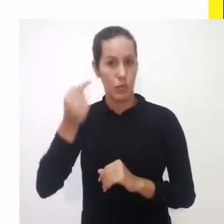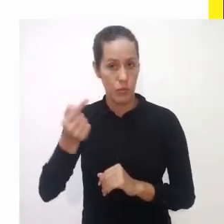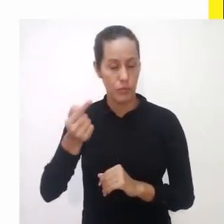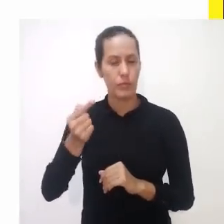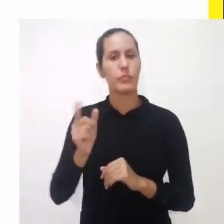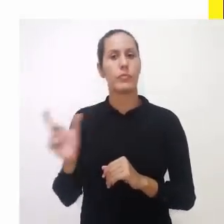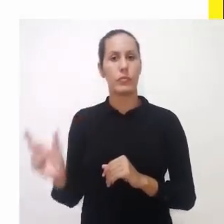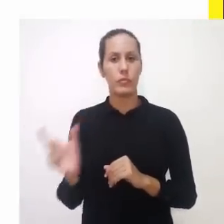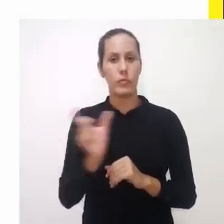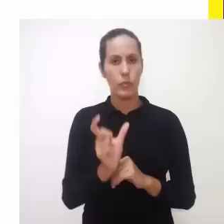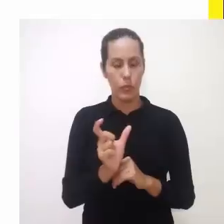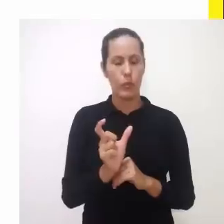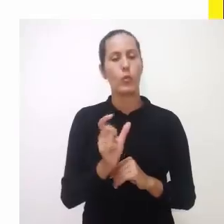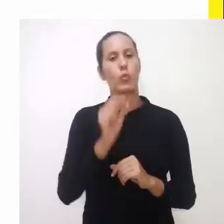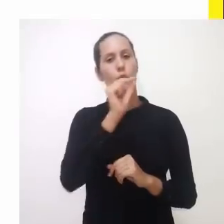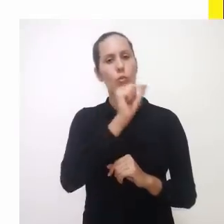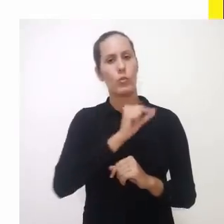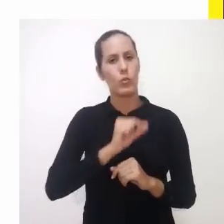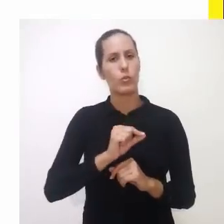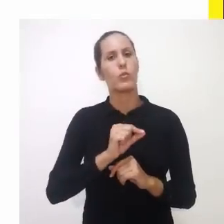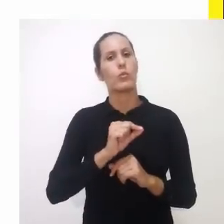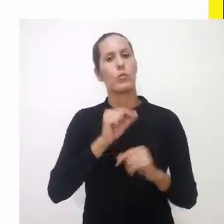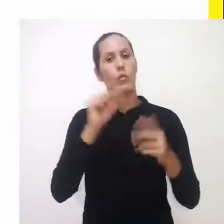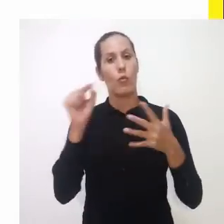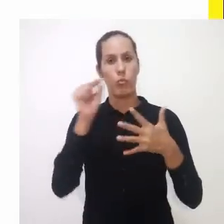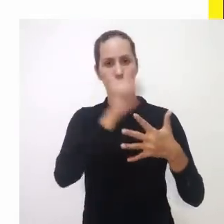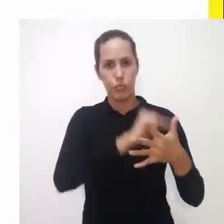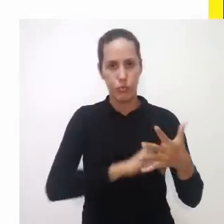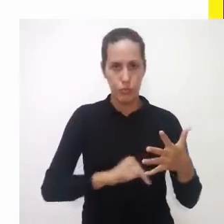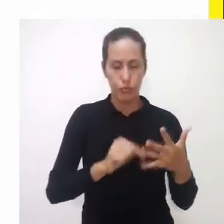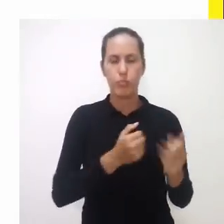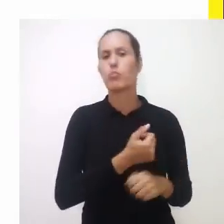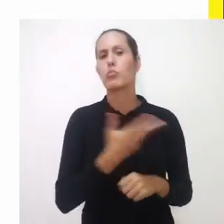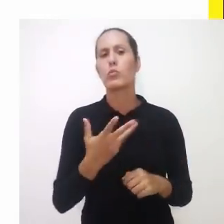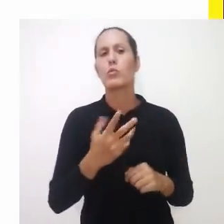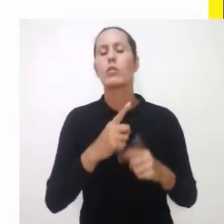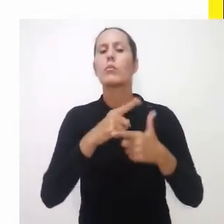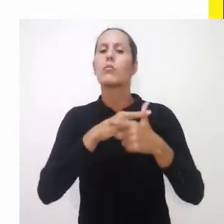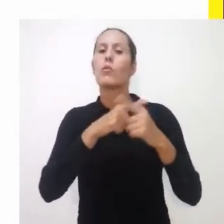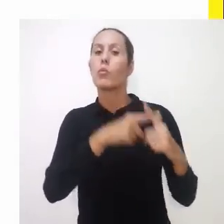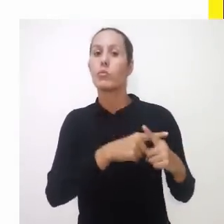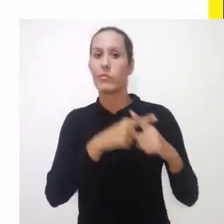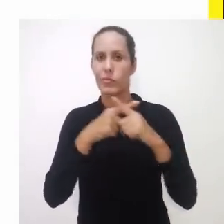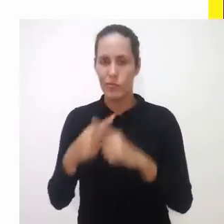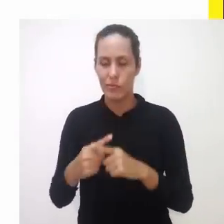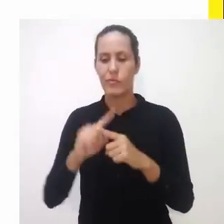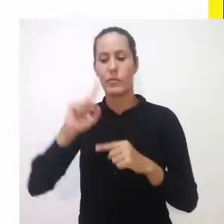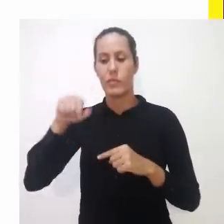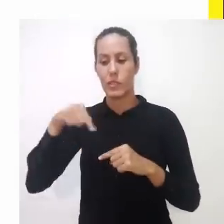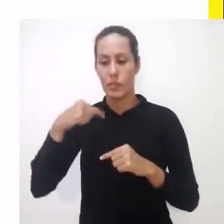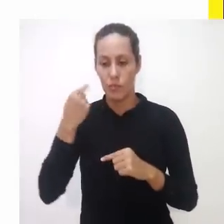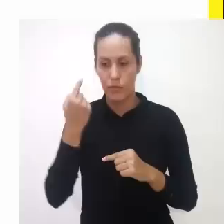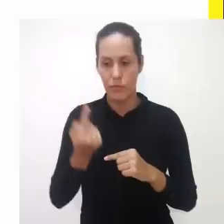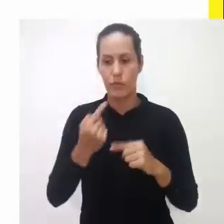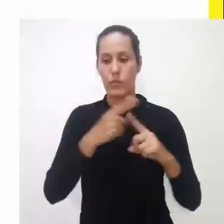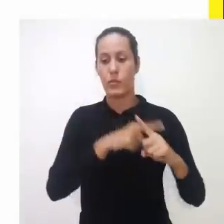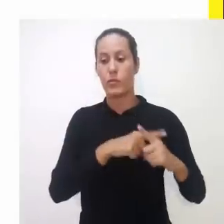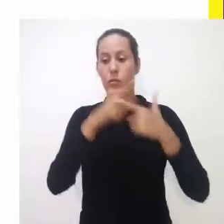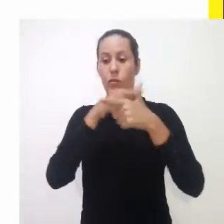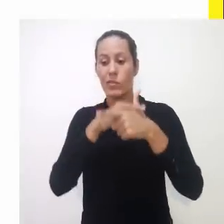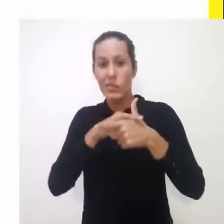número de lados que tem, porque eu vou passar por todos os vértices. Depois eu vou dividir por 2, porque quando eu passo por todos os vértices,